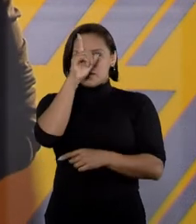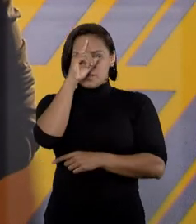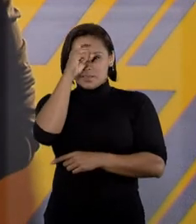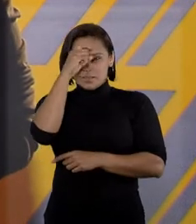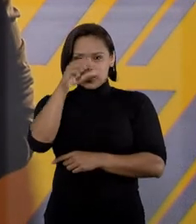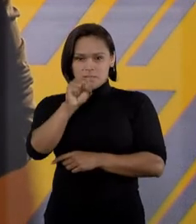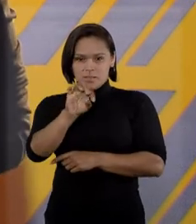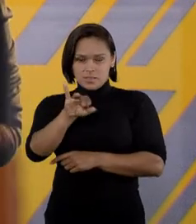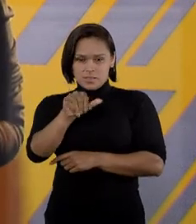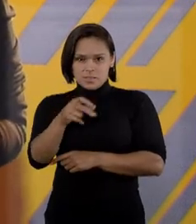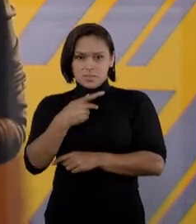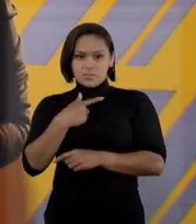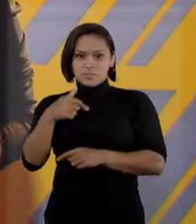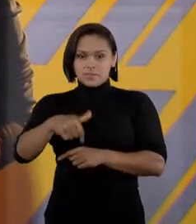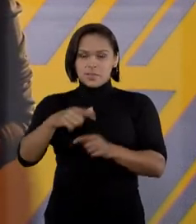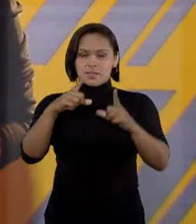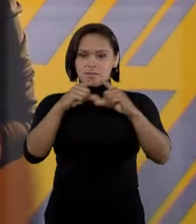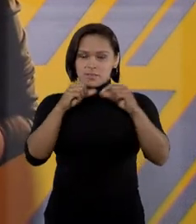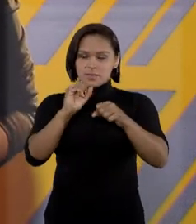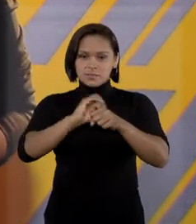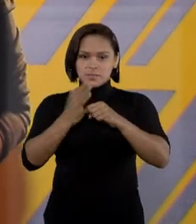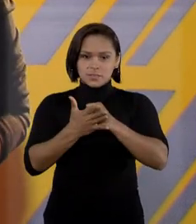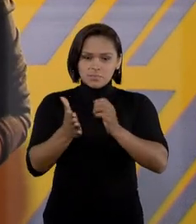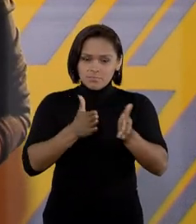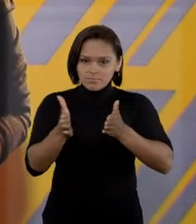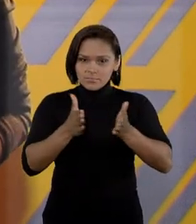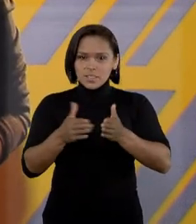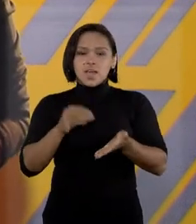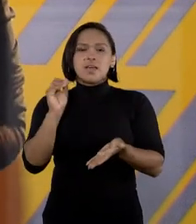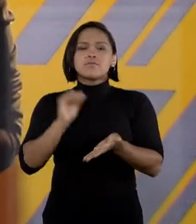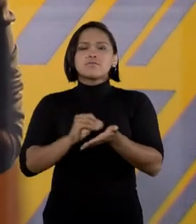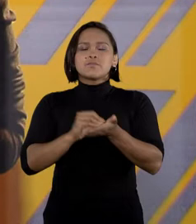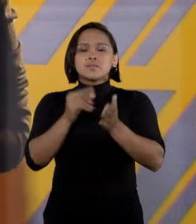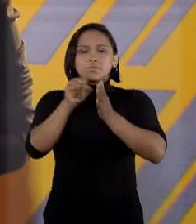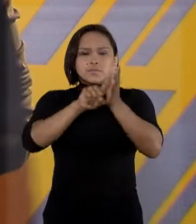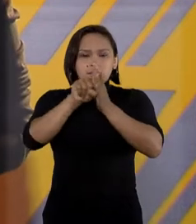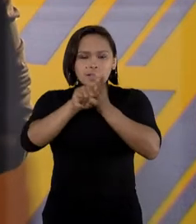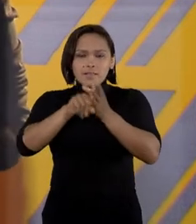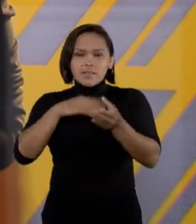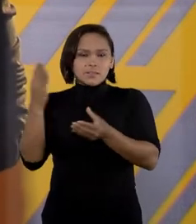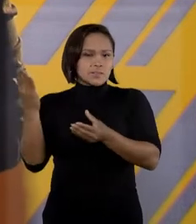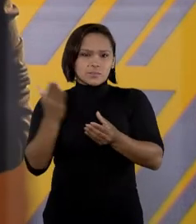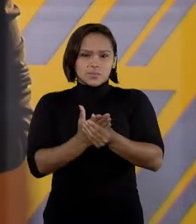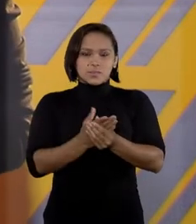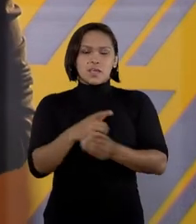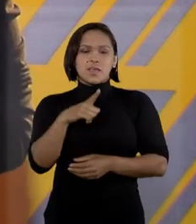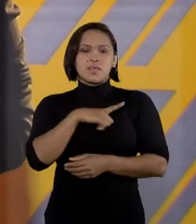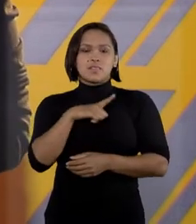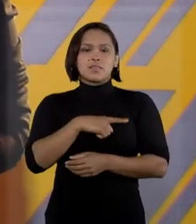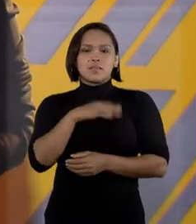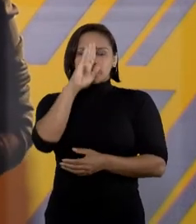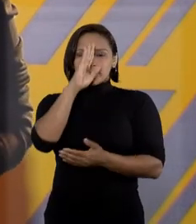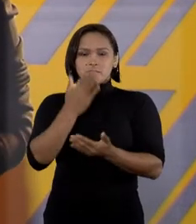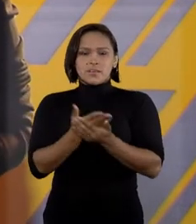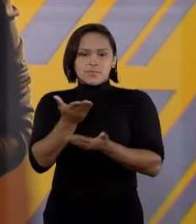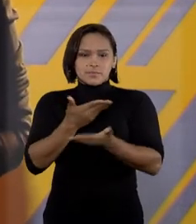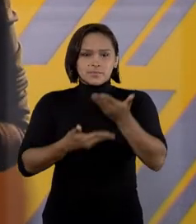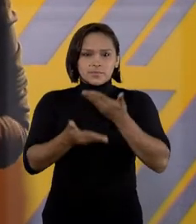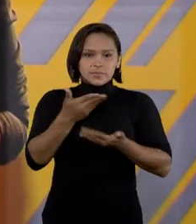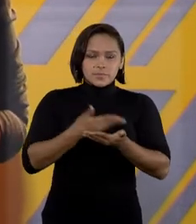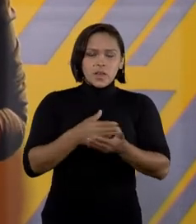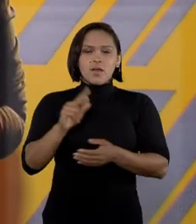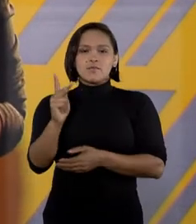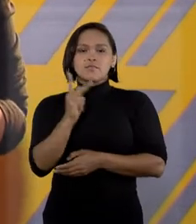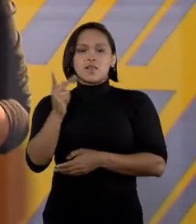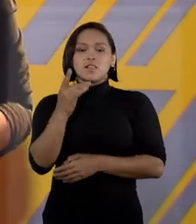a pandemia. Os ministros consideraram a incompetência da Vara Criminal para análise do caso, tendo em vista que a investigação envolve valores